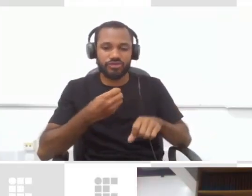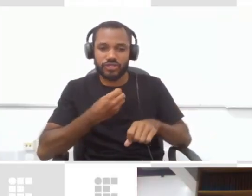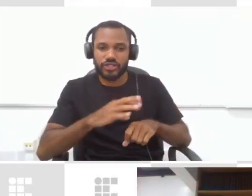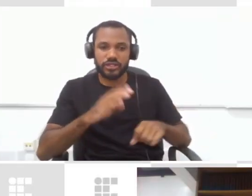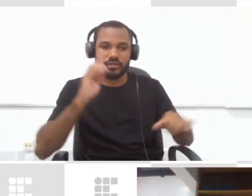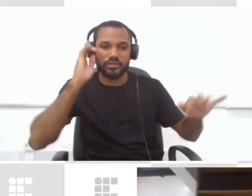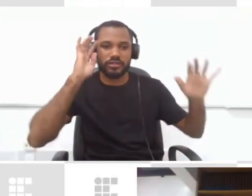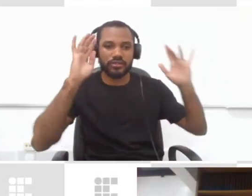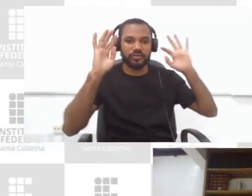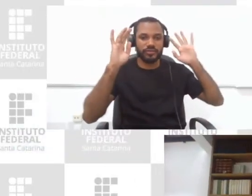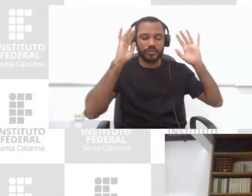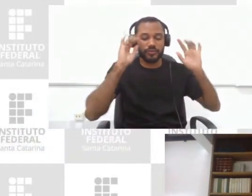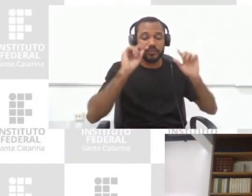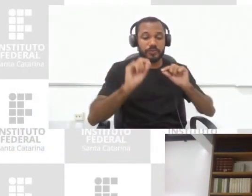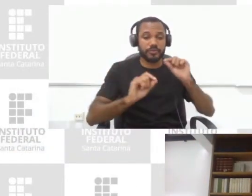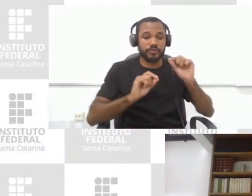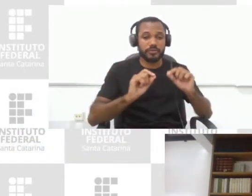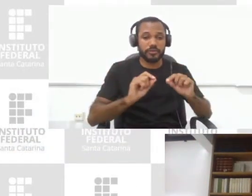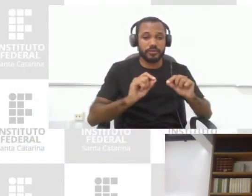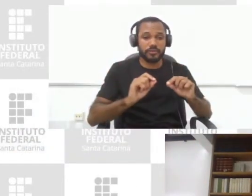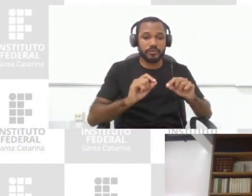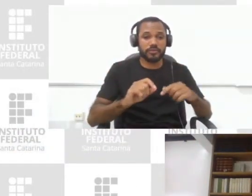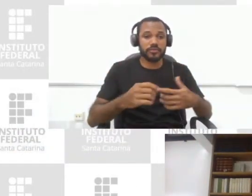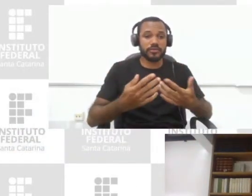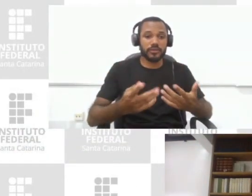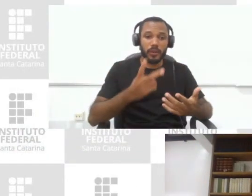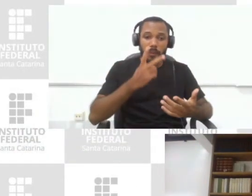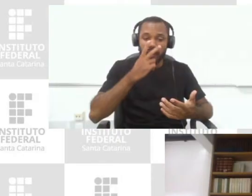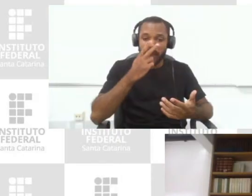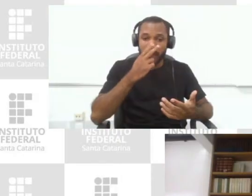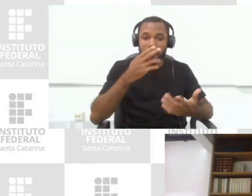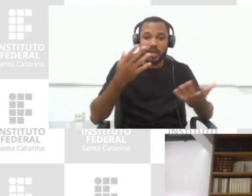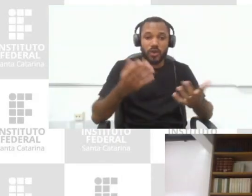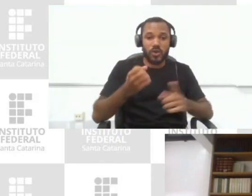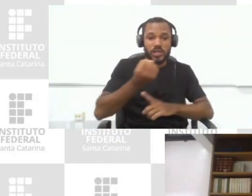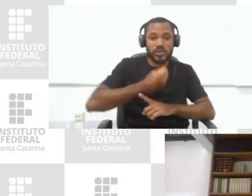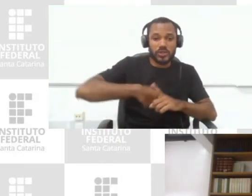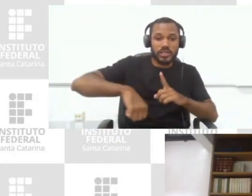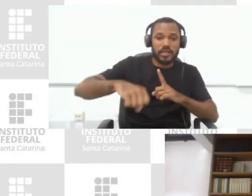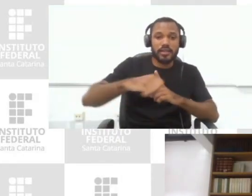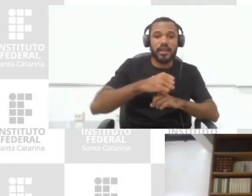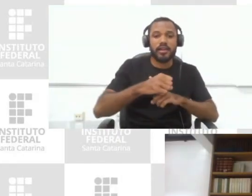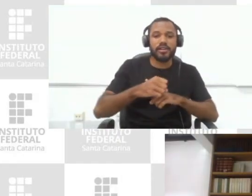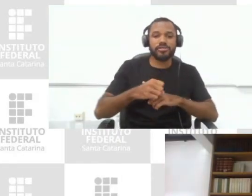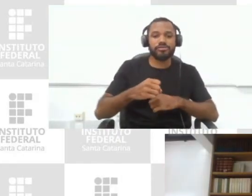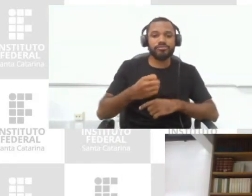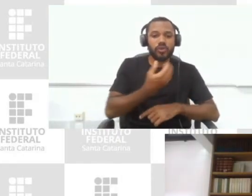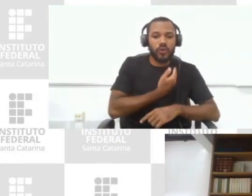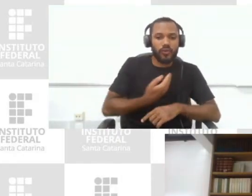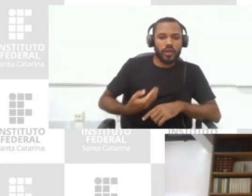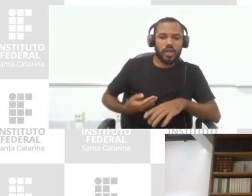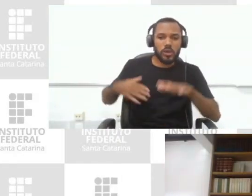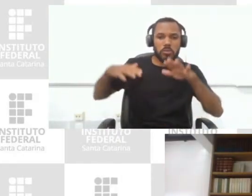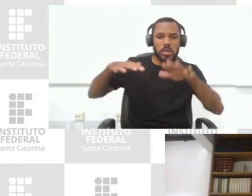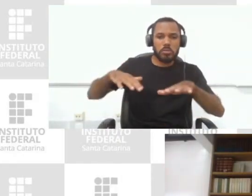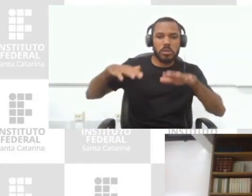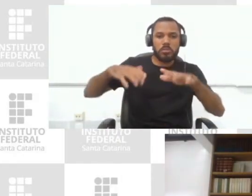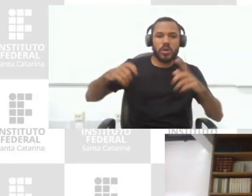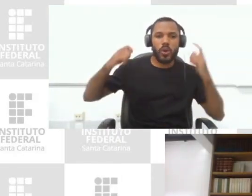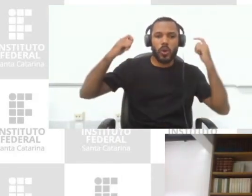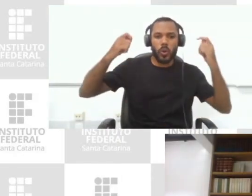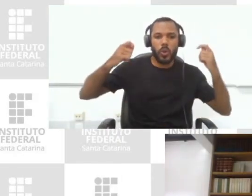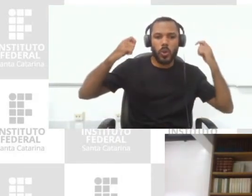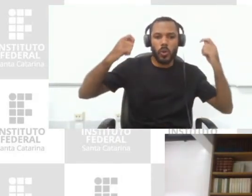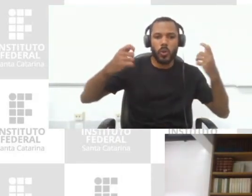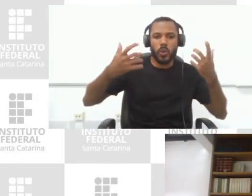na verdade, todos os movimentos da sociedade civil ou Estado são no sentido de diminuir o ritmo da corrida